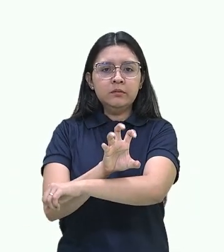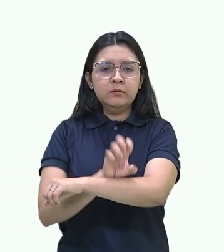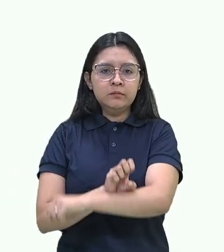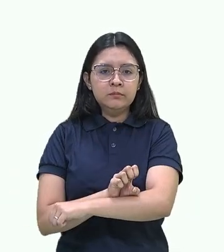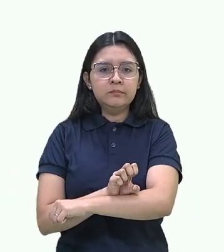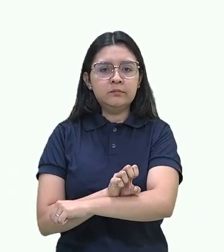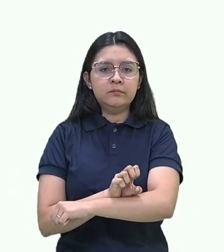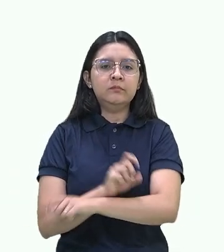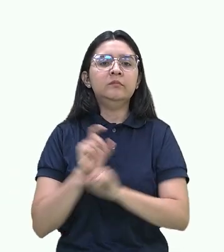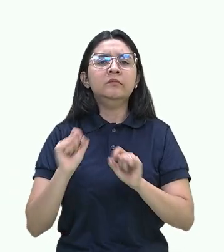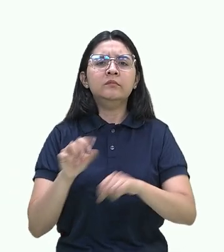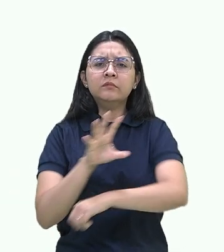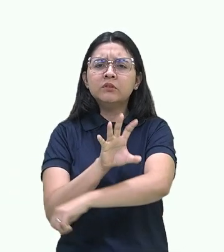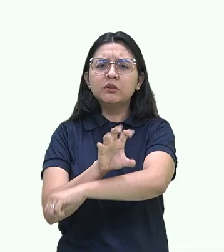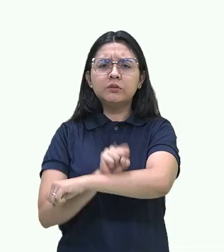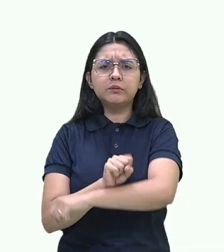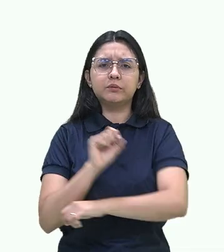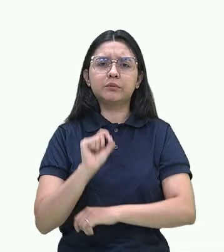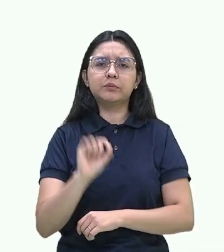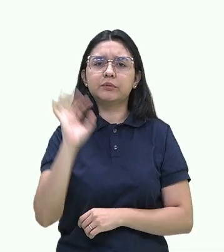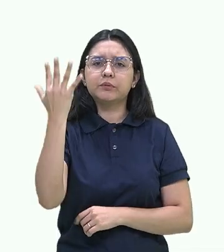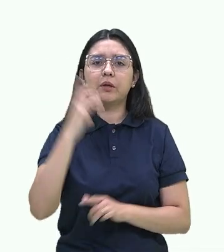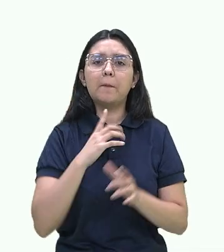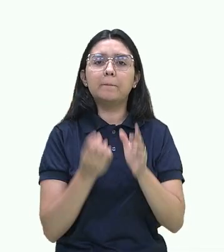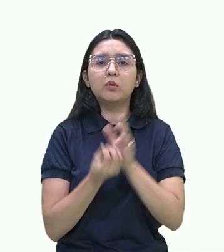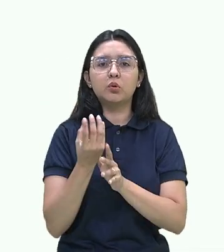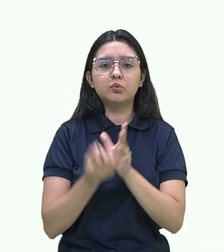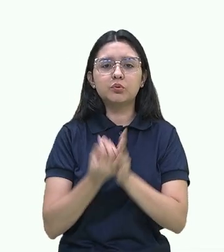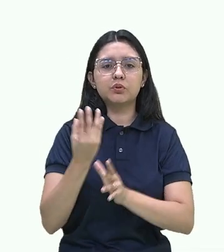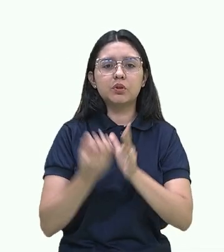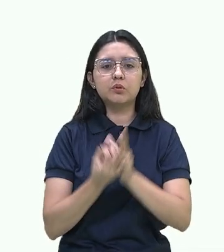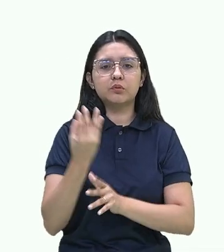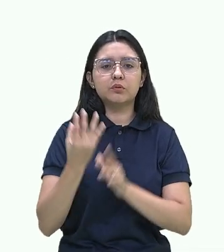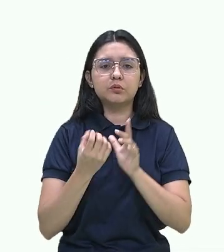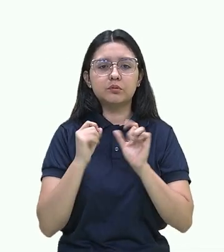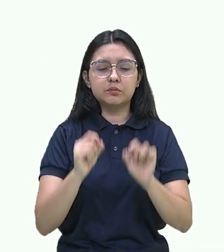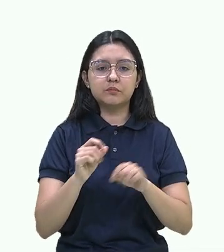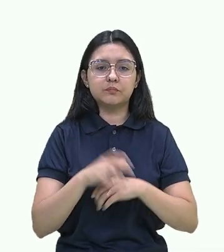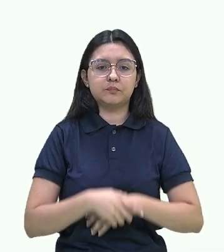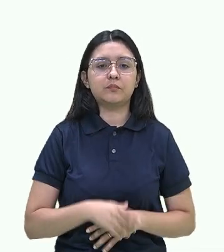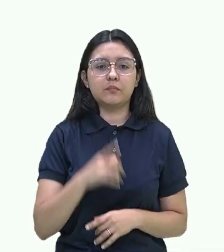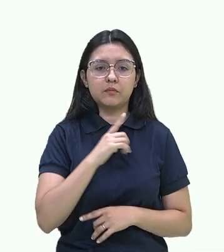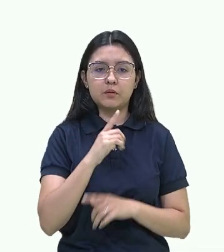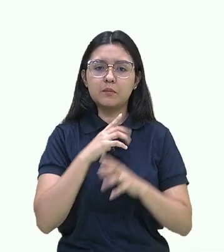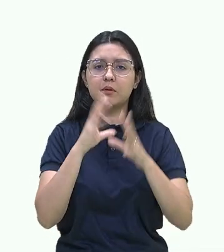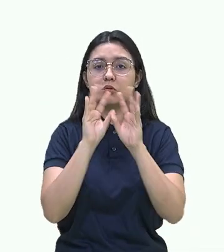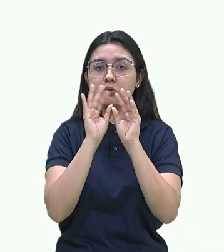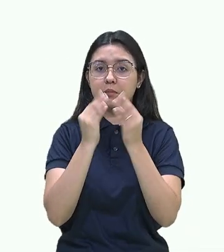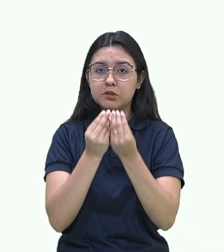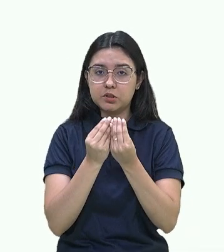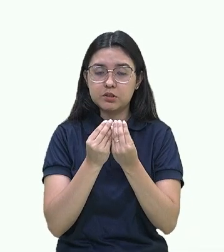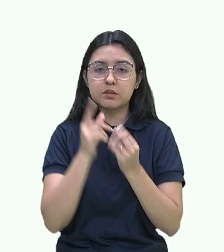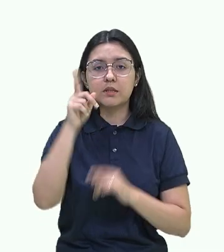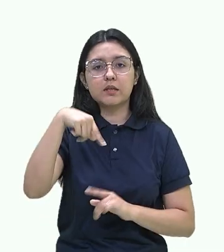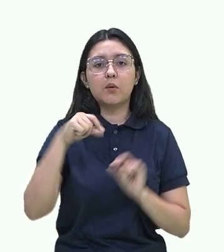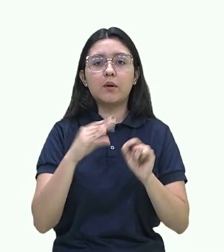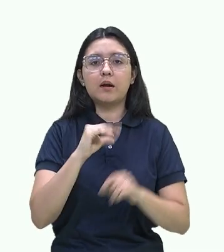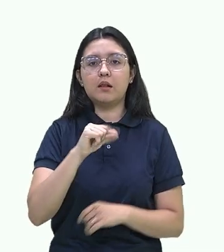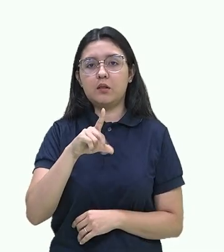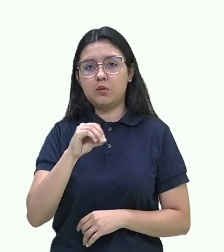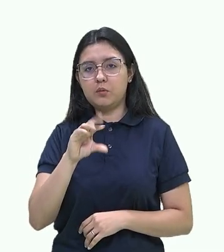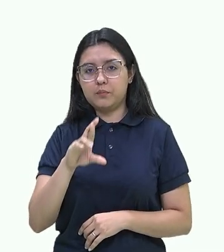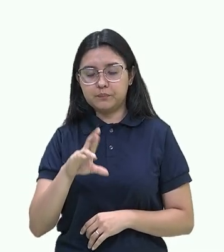contração está ocorrendo ali a produção de um subproduto dessa reação, que é o